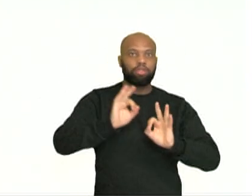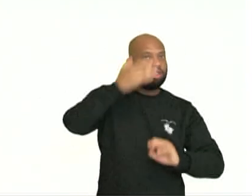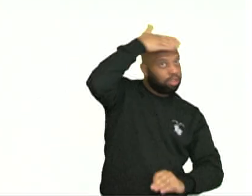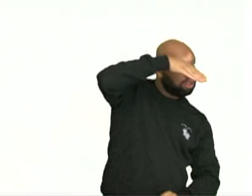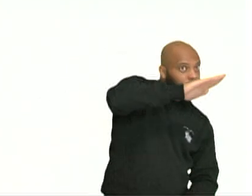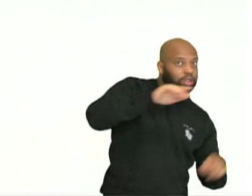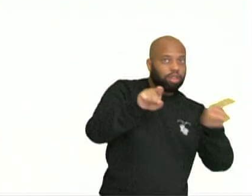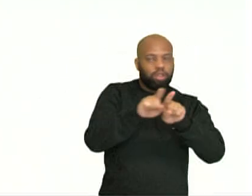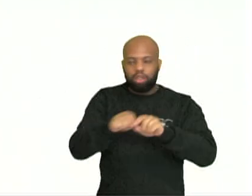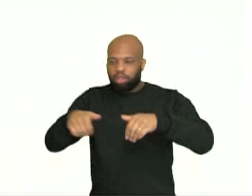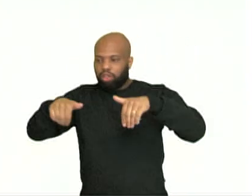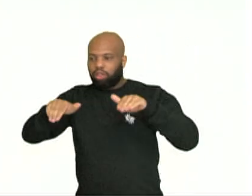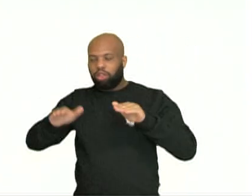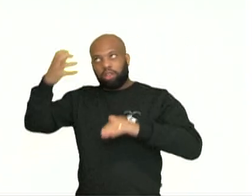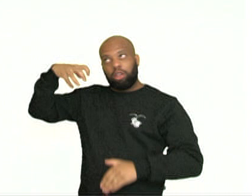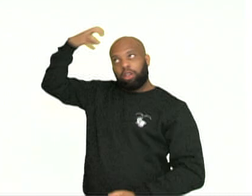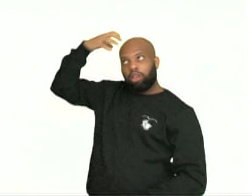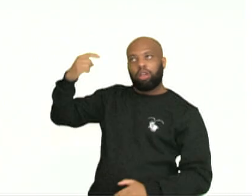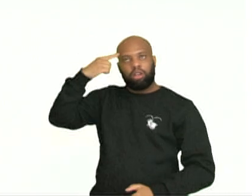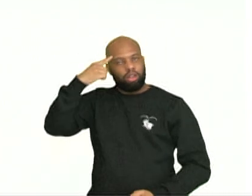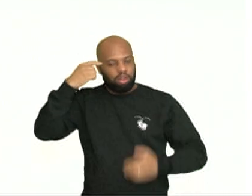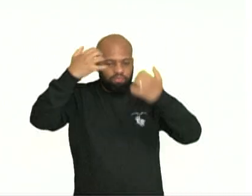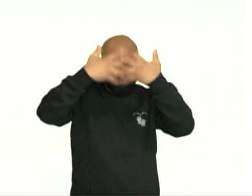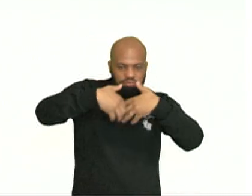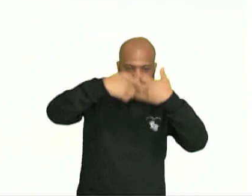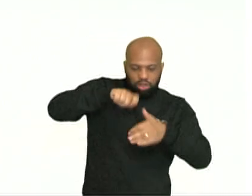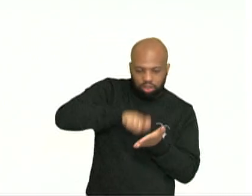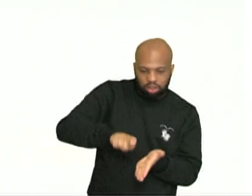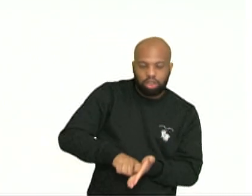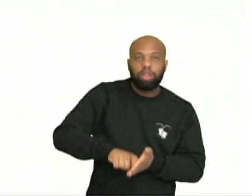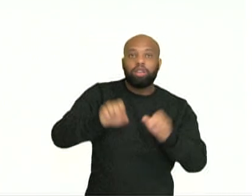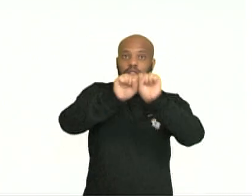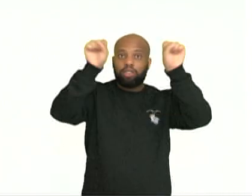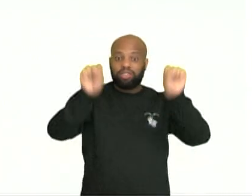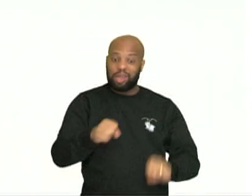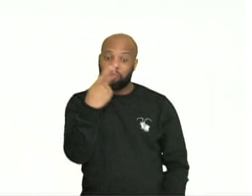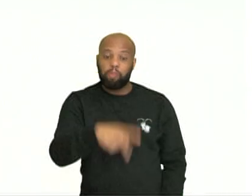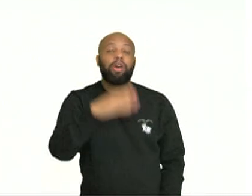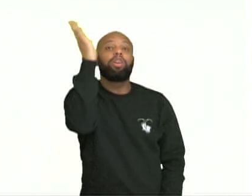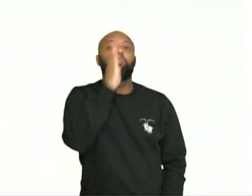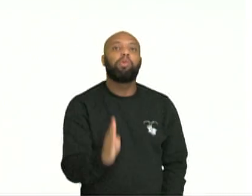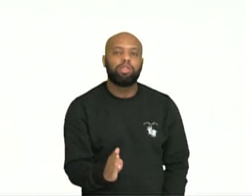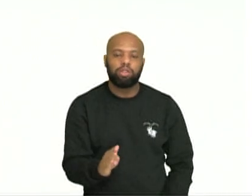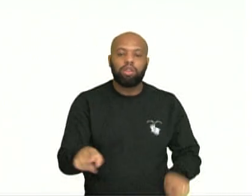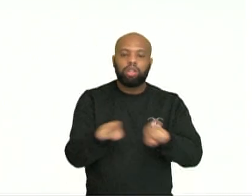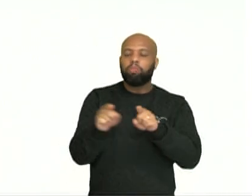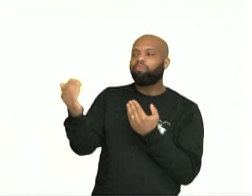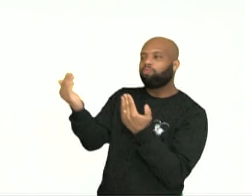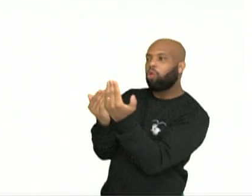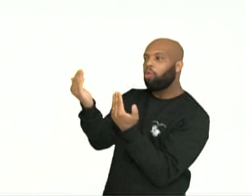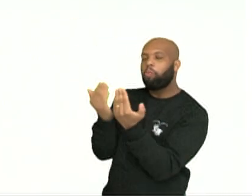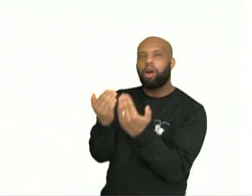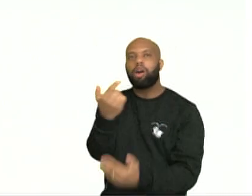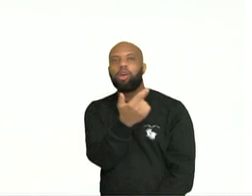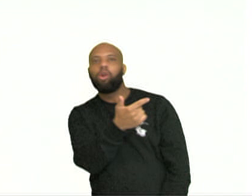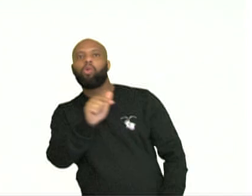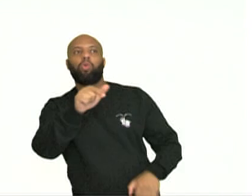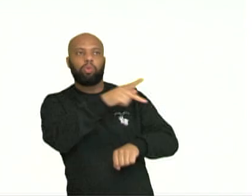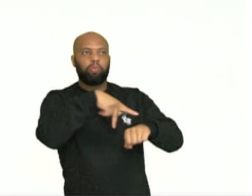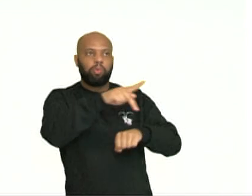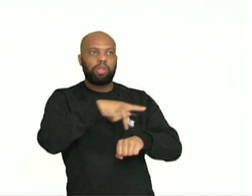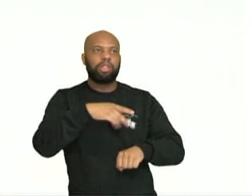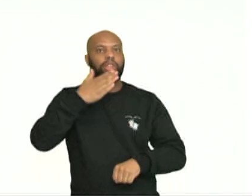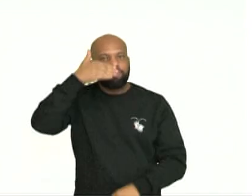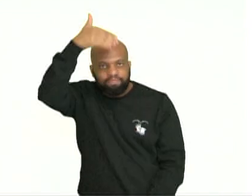ou monarquia. Pense, reflita e escreva sobre o sistema de governo brasileiro e compare com o sistema monárquico da